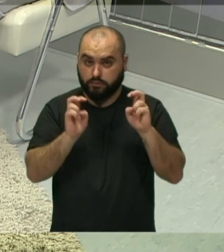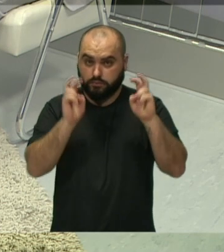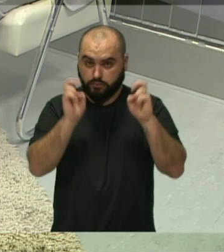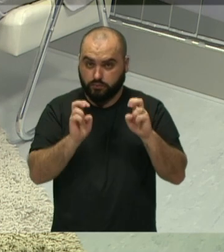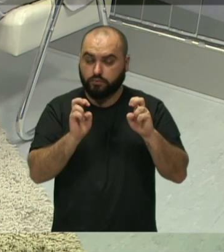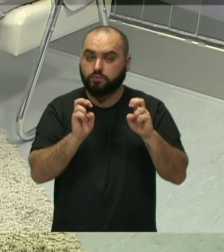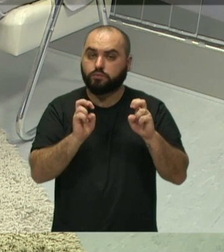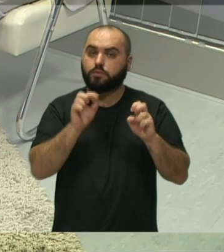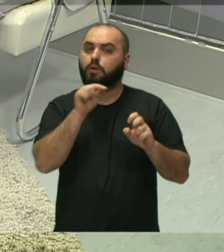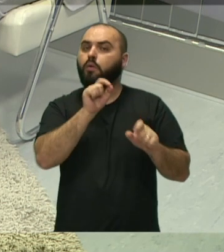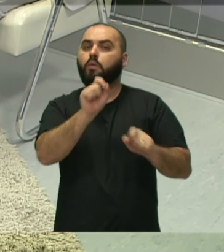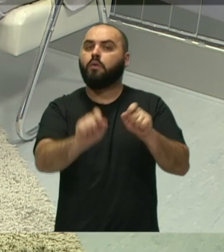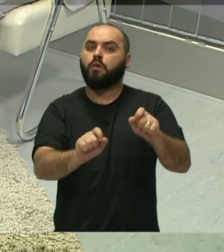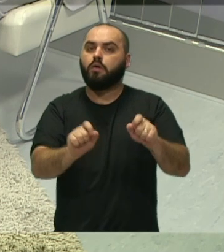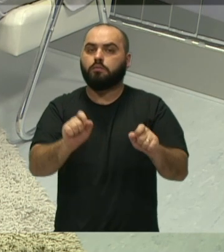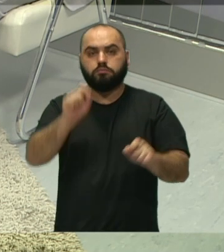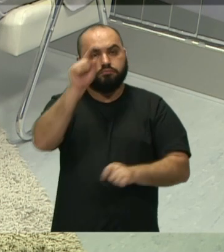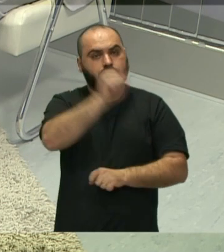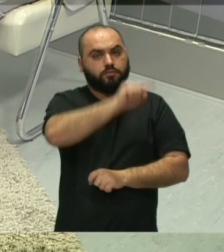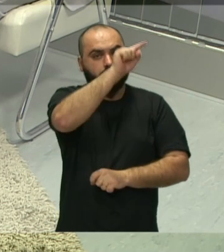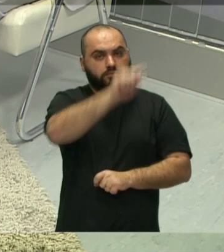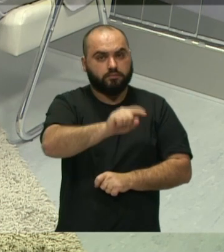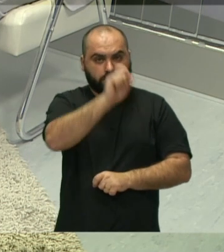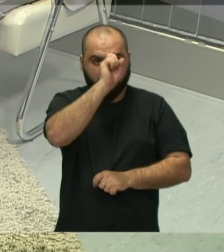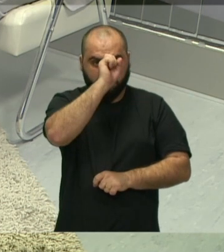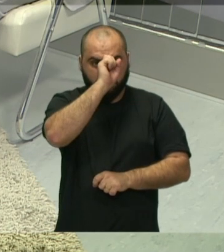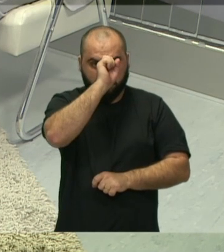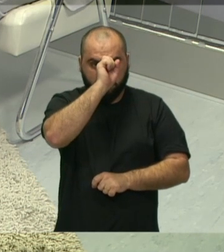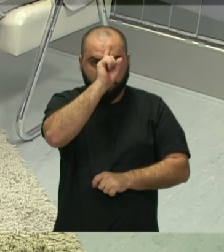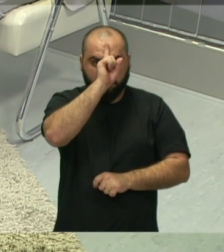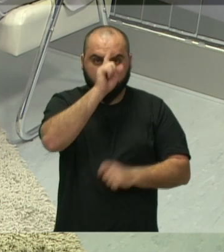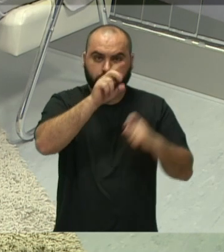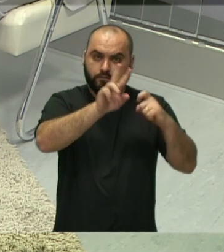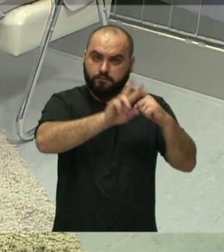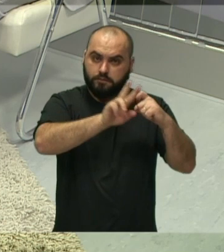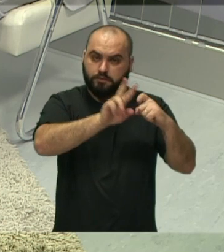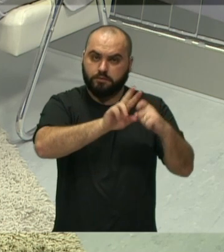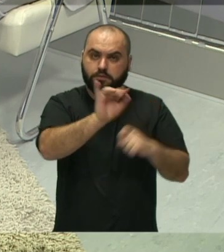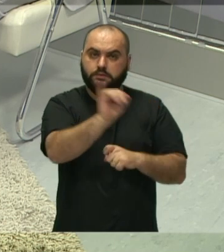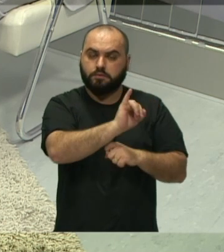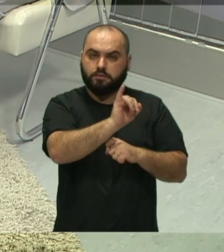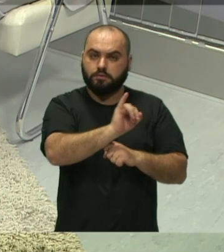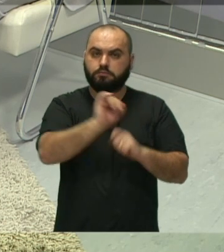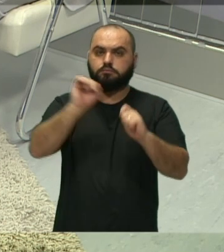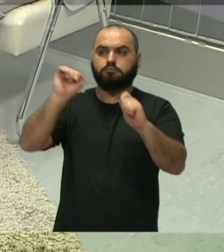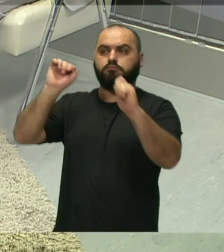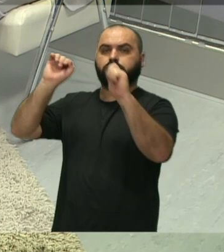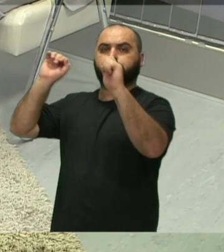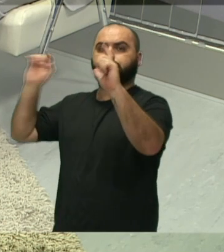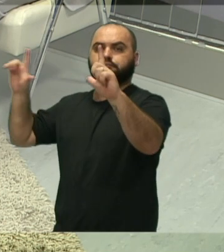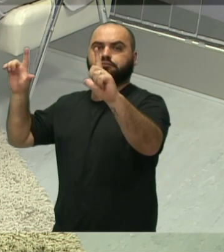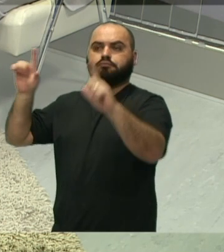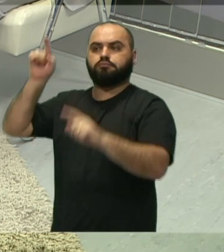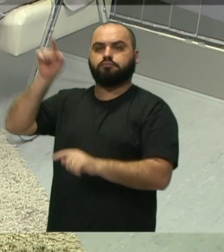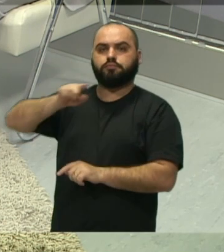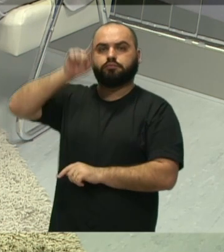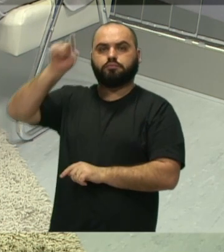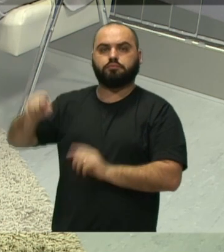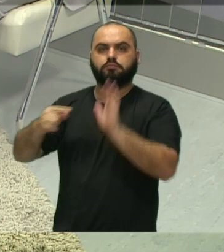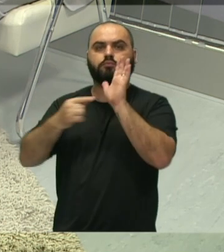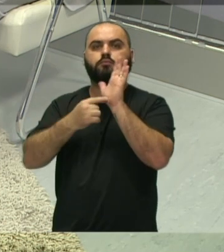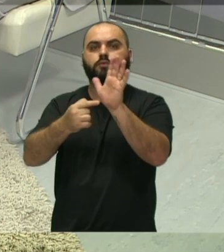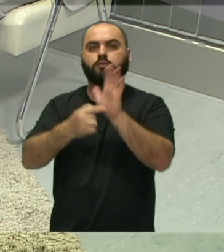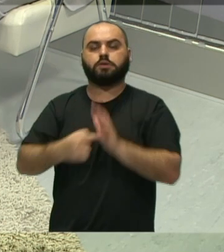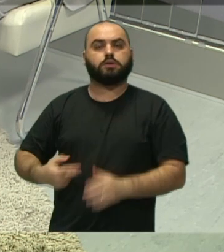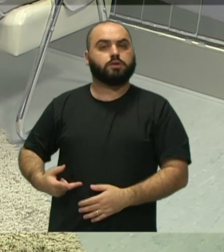casa, proíbe que as clínicas e hospitais veterinários de Itajaí fixem cartazes informando a respeito de